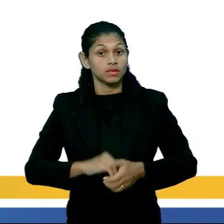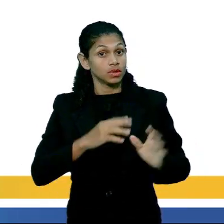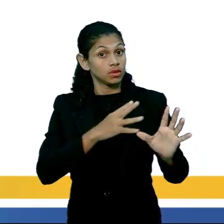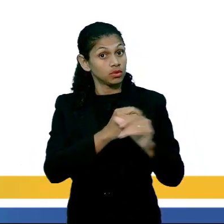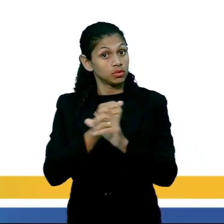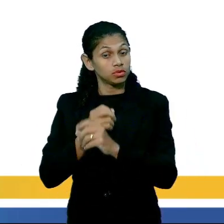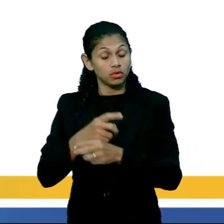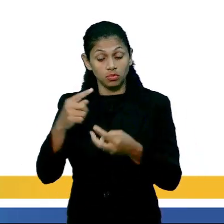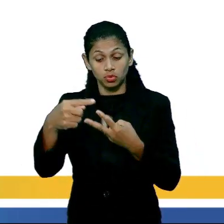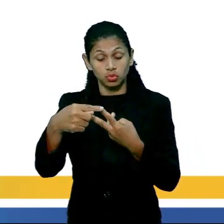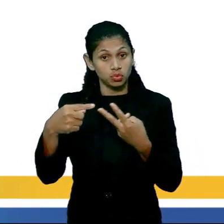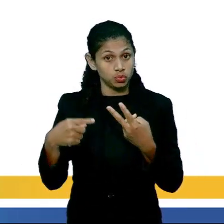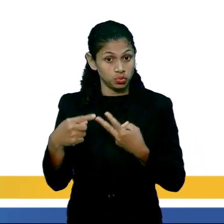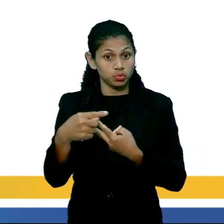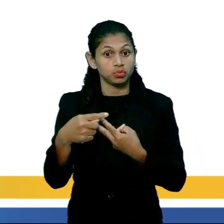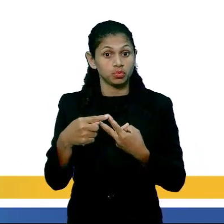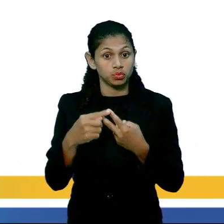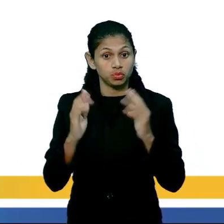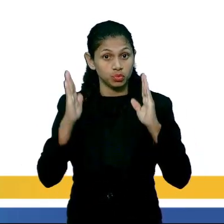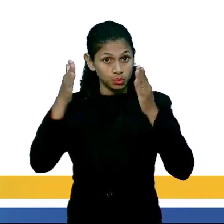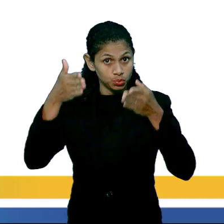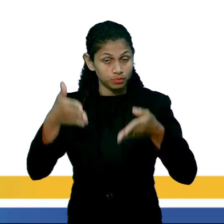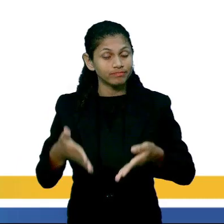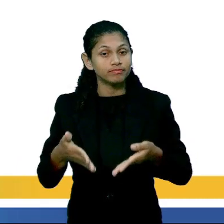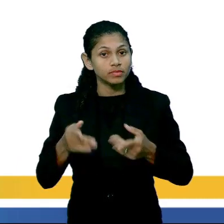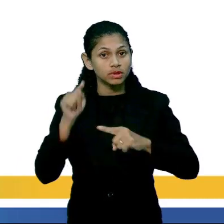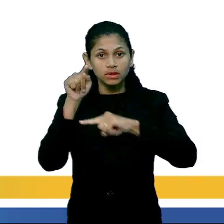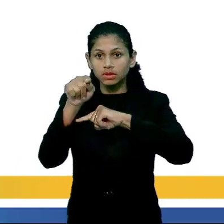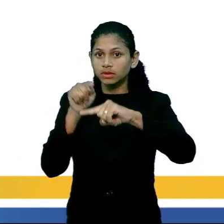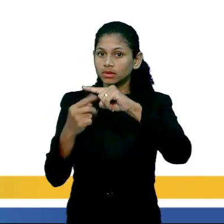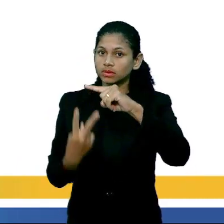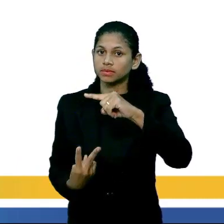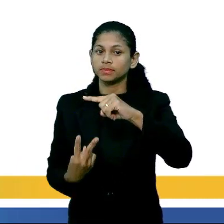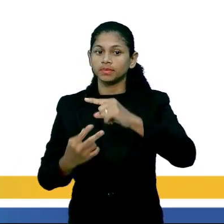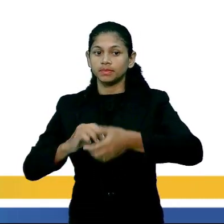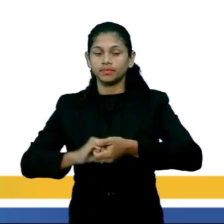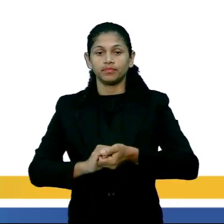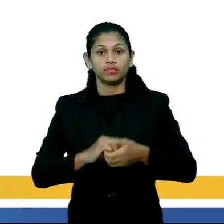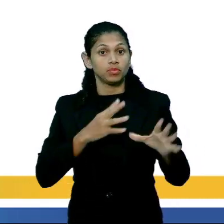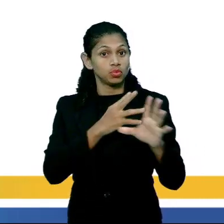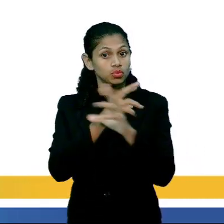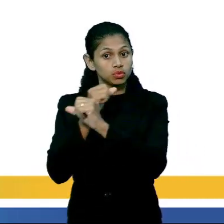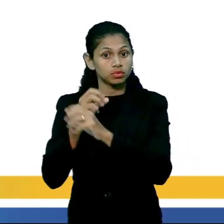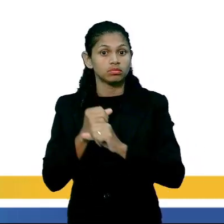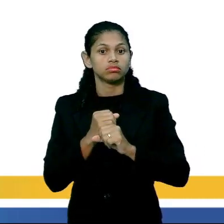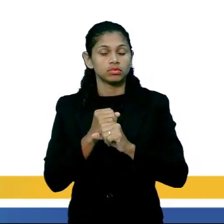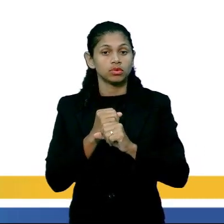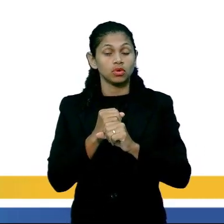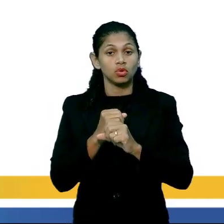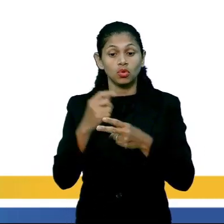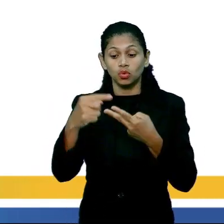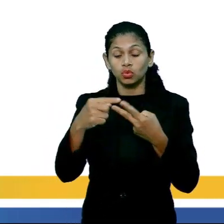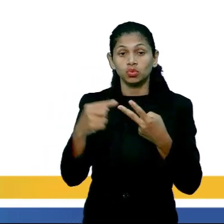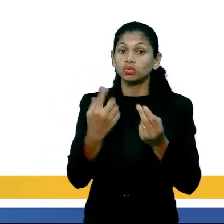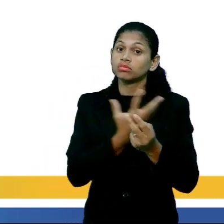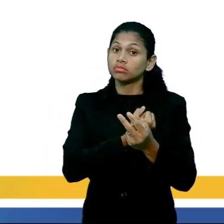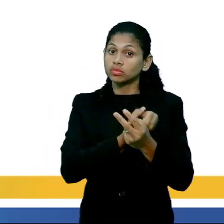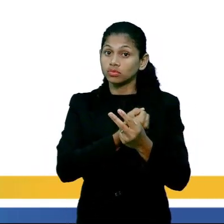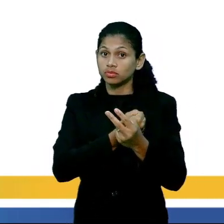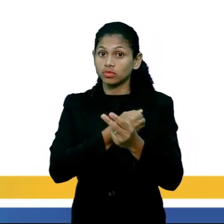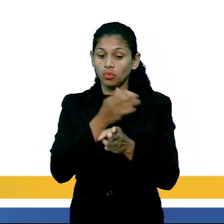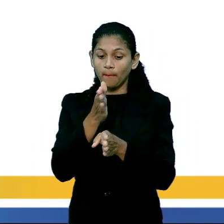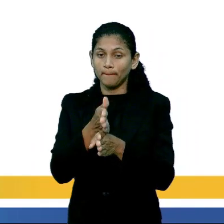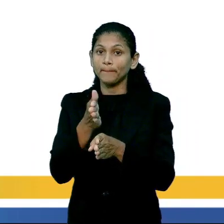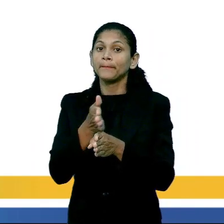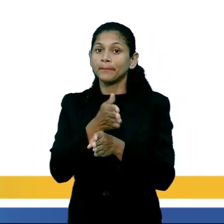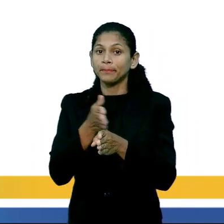somando os termos centrais e dividimos por dois vamos somar os dois números do meio